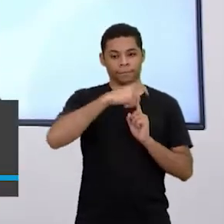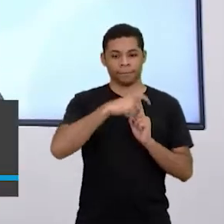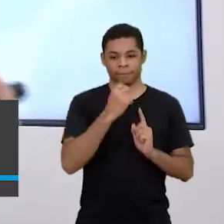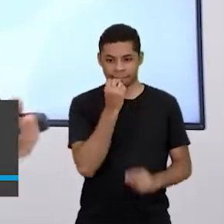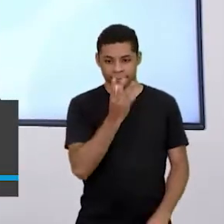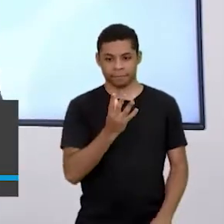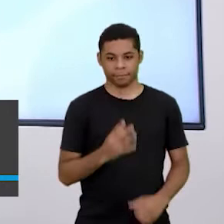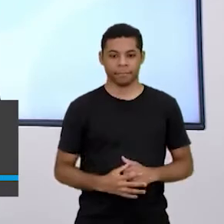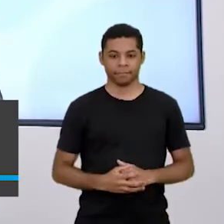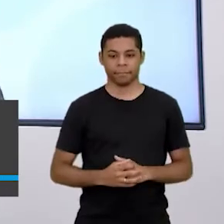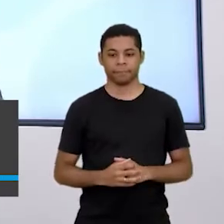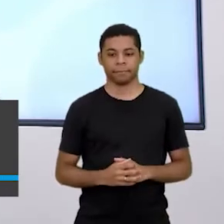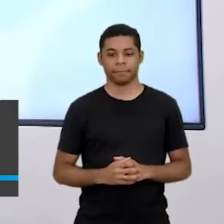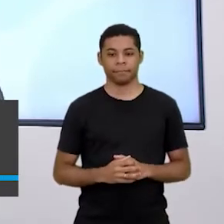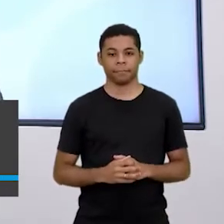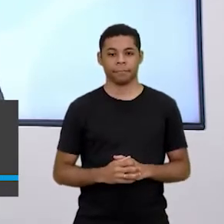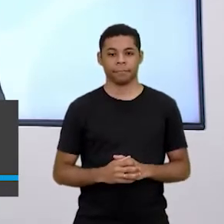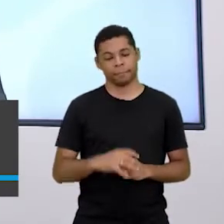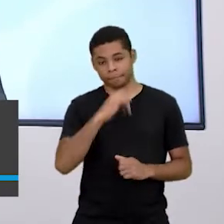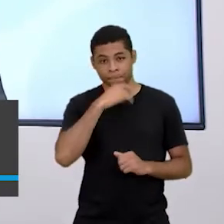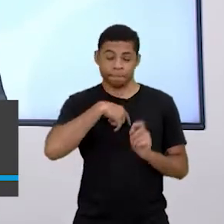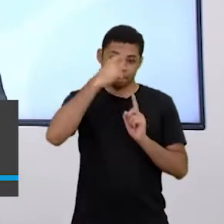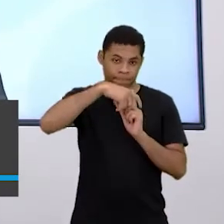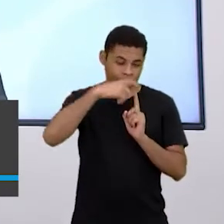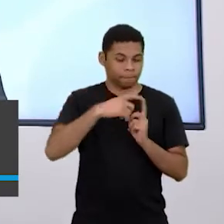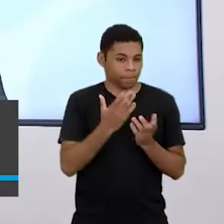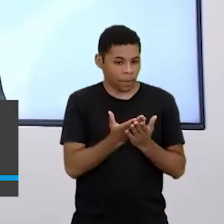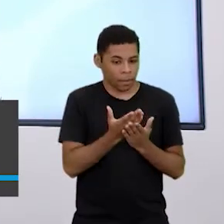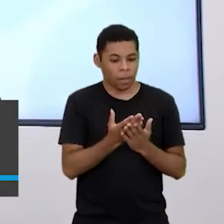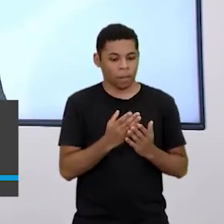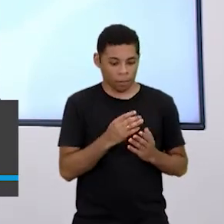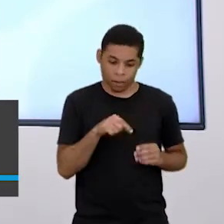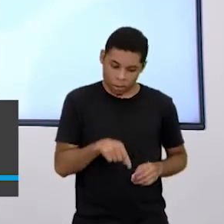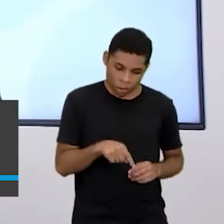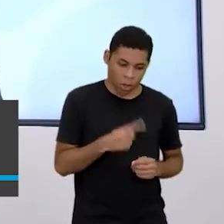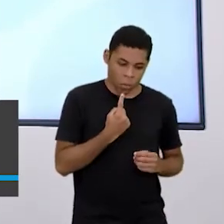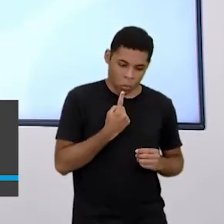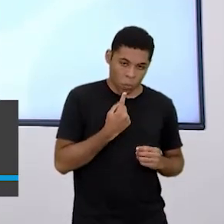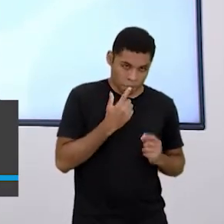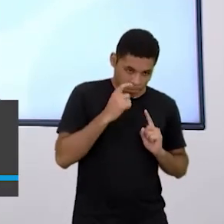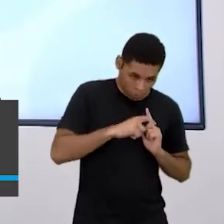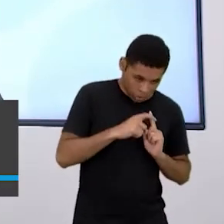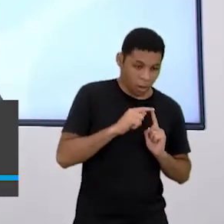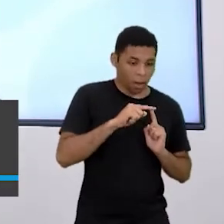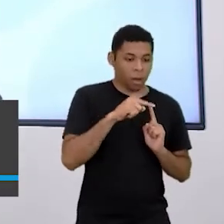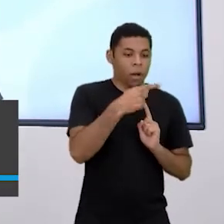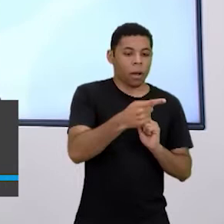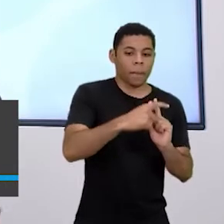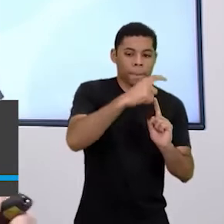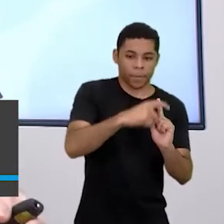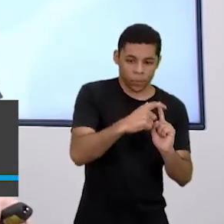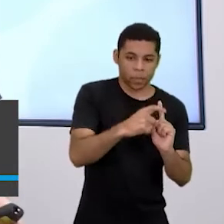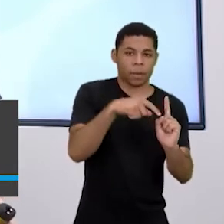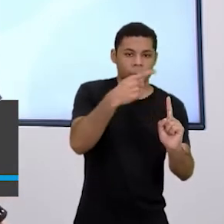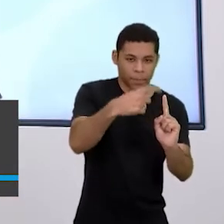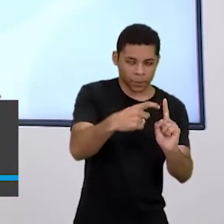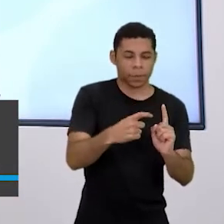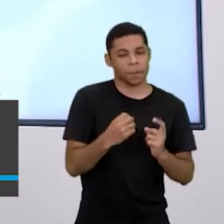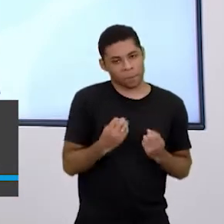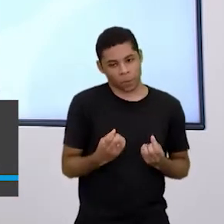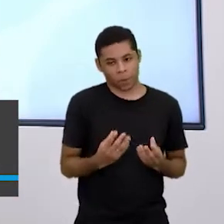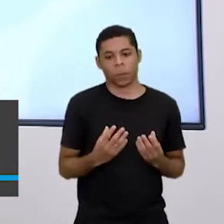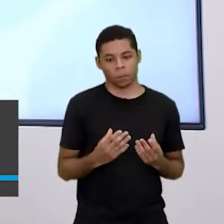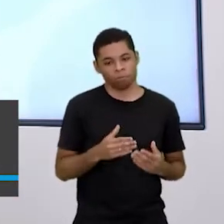não vou conseguir criar uma personagem por aula aqui também, porque depois, coitados desses personagens, eles vão para o limbo